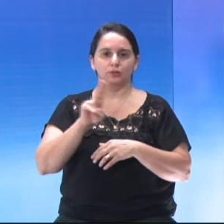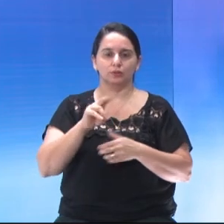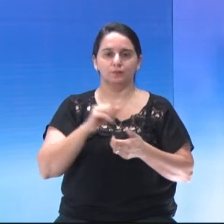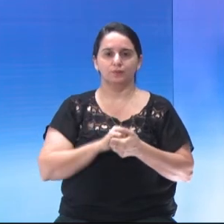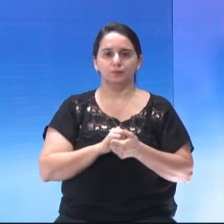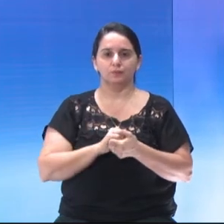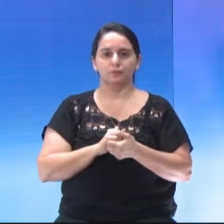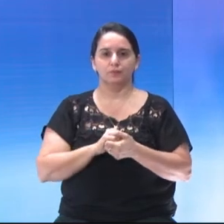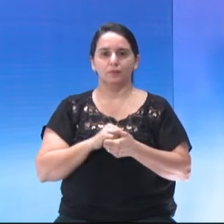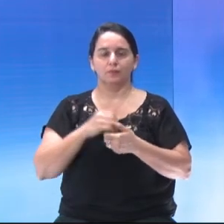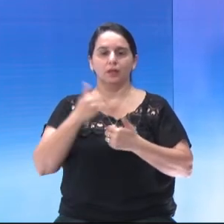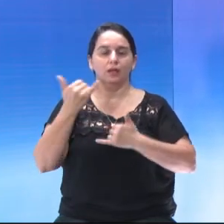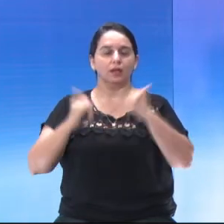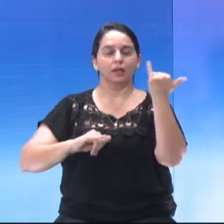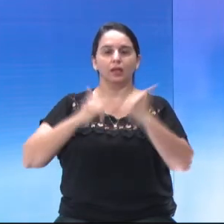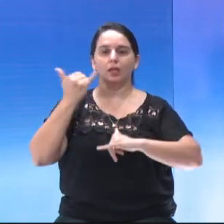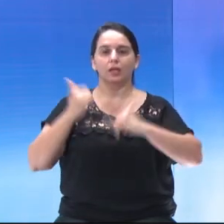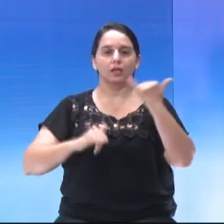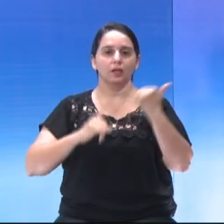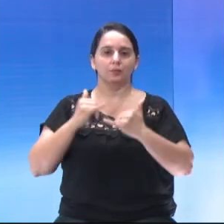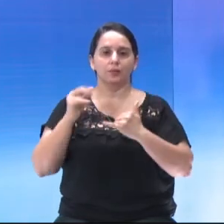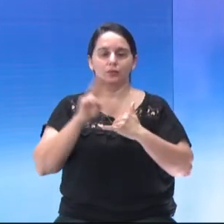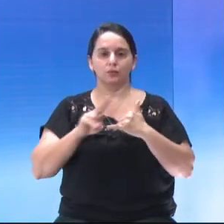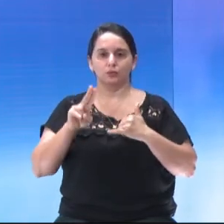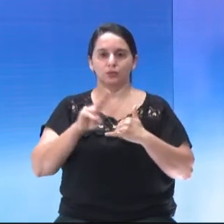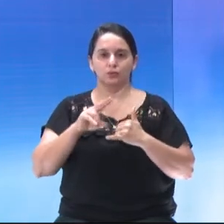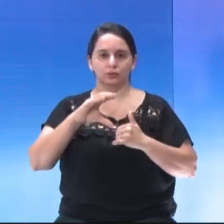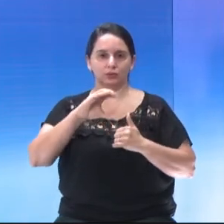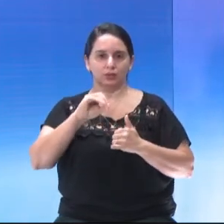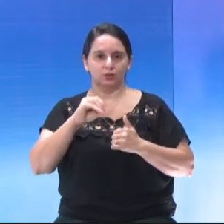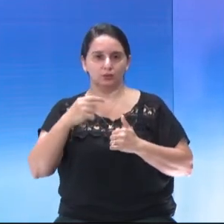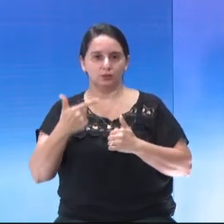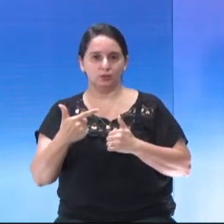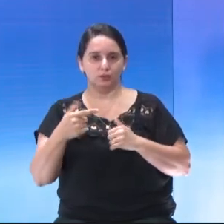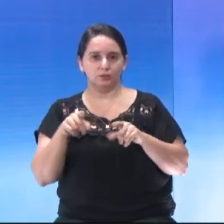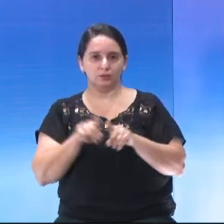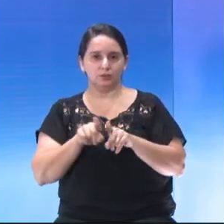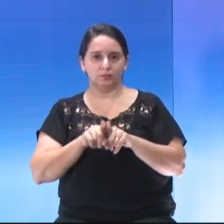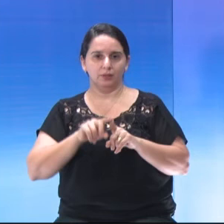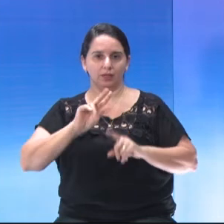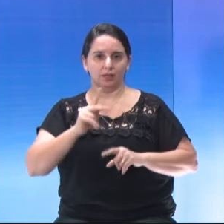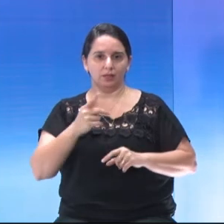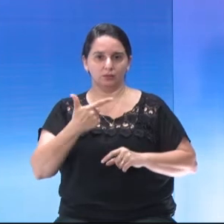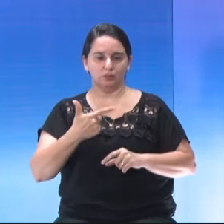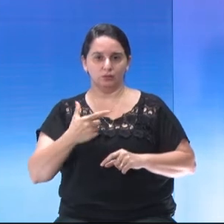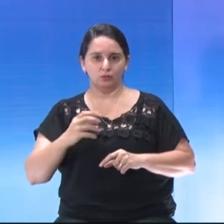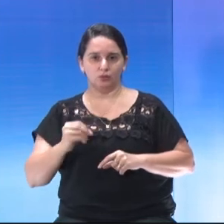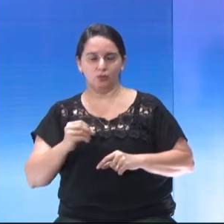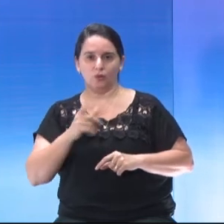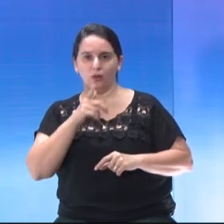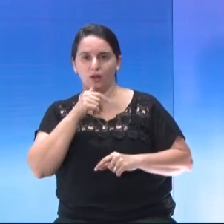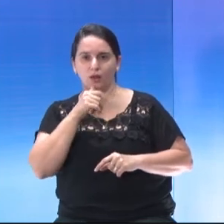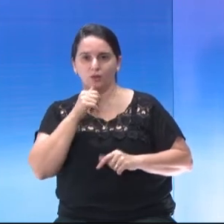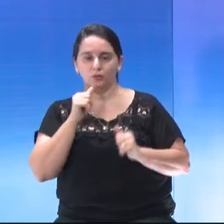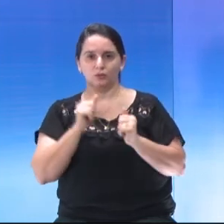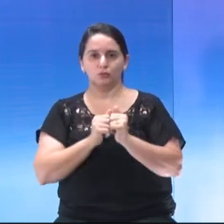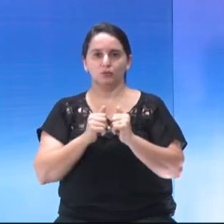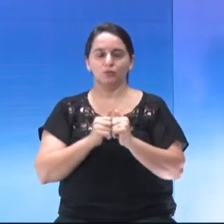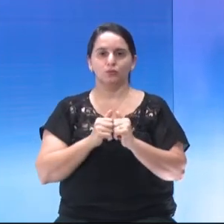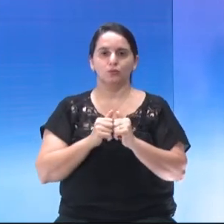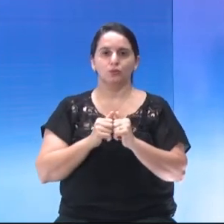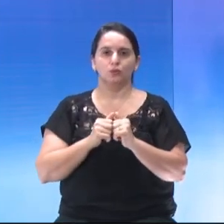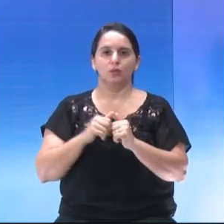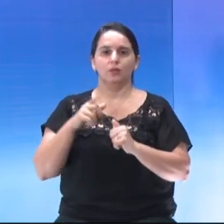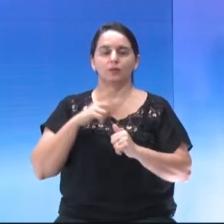reagentes foram esses? Que espécies químicas foram essas? O CO2 e a água. Então, de fato, o CO2 e a água passaram por